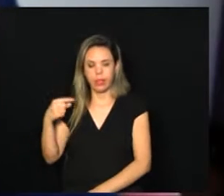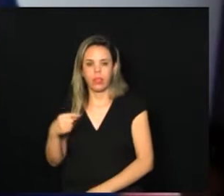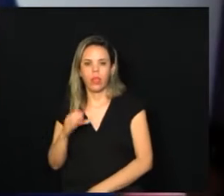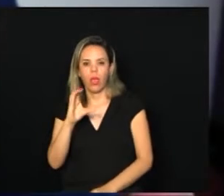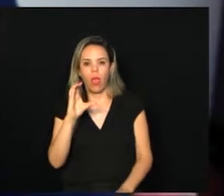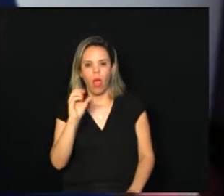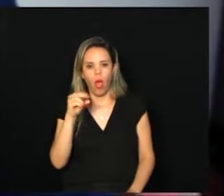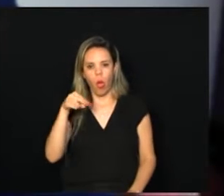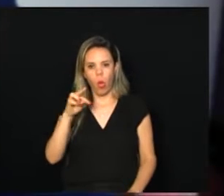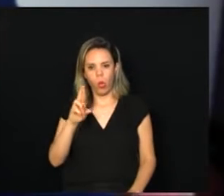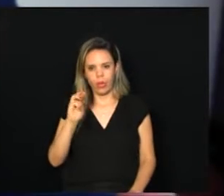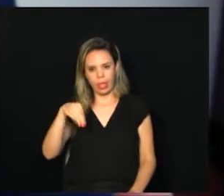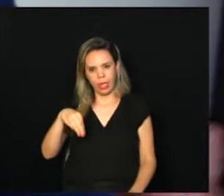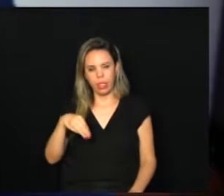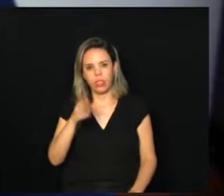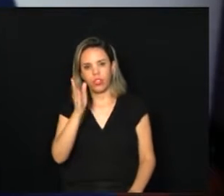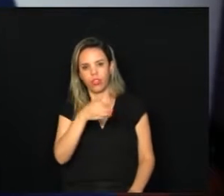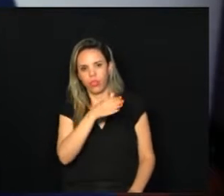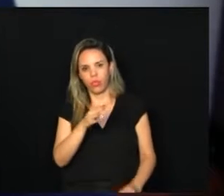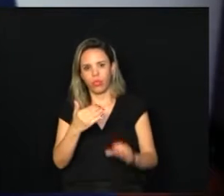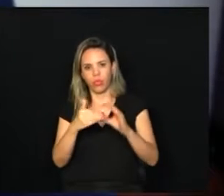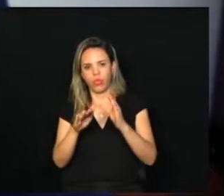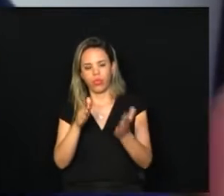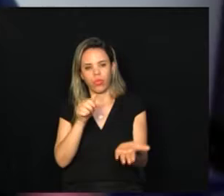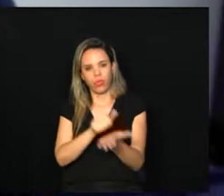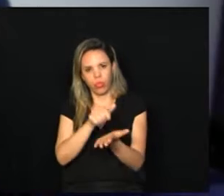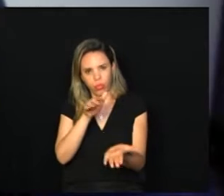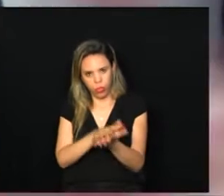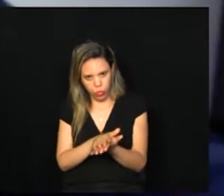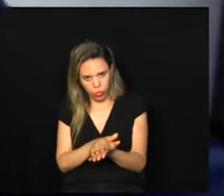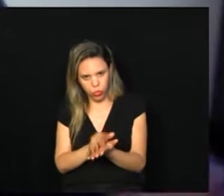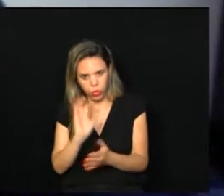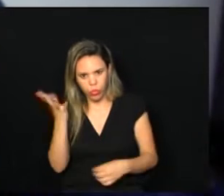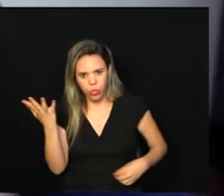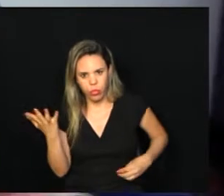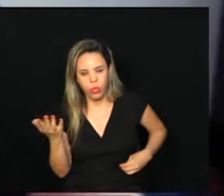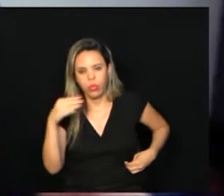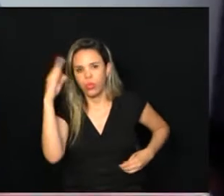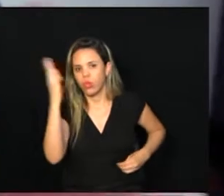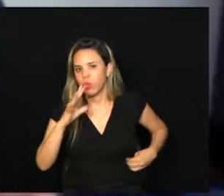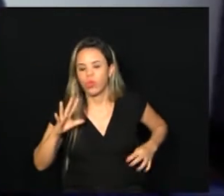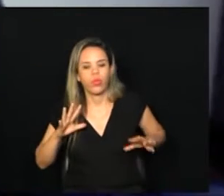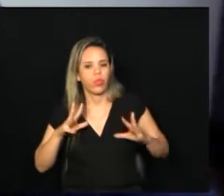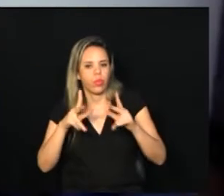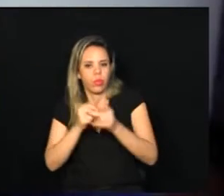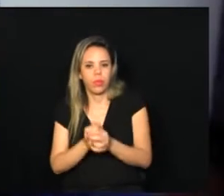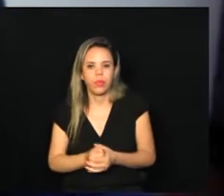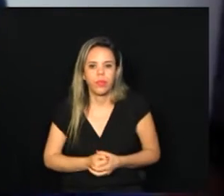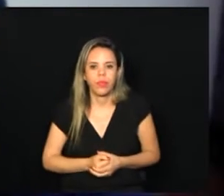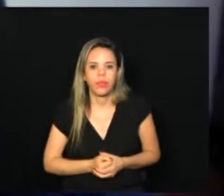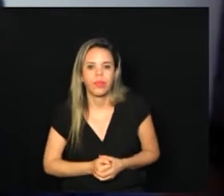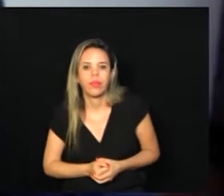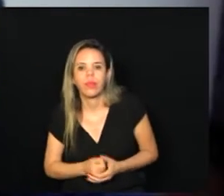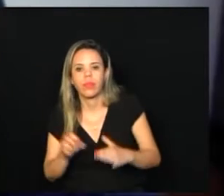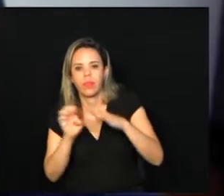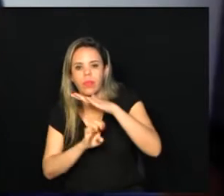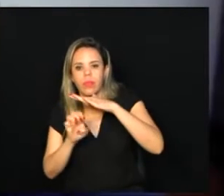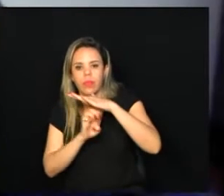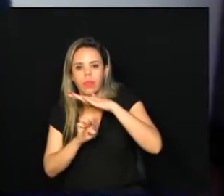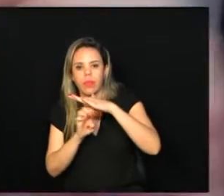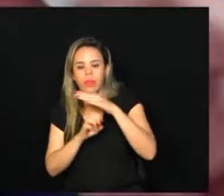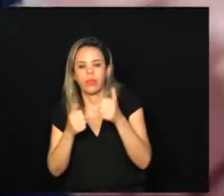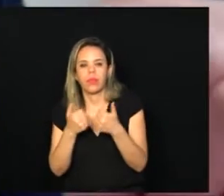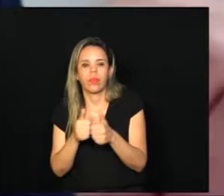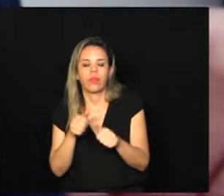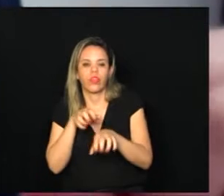CONTRAN, ele suspendeu o envio das multas, né? Então, o que aconteceu no Brasil todo? As empresas de